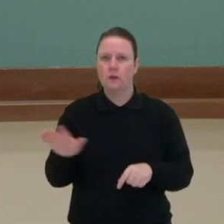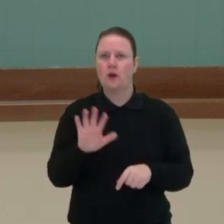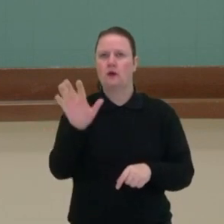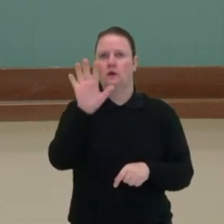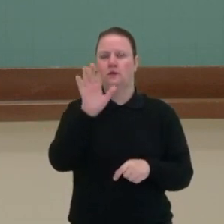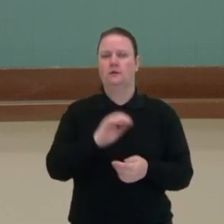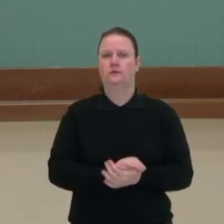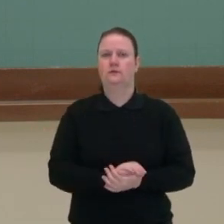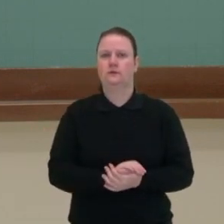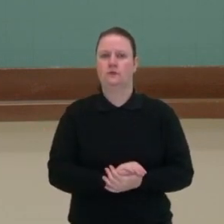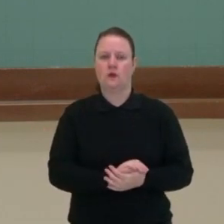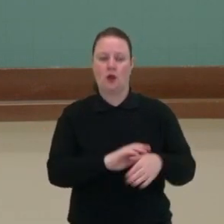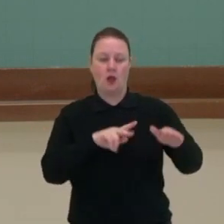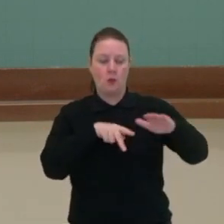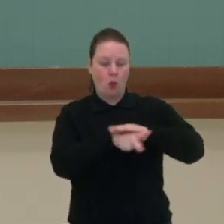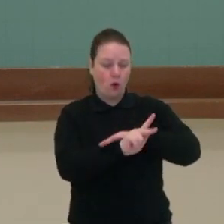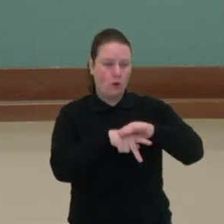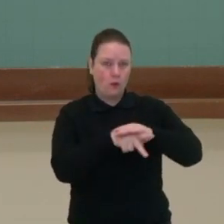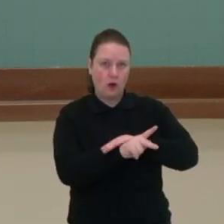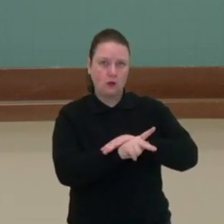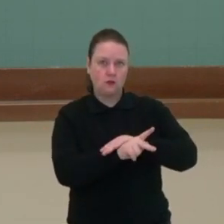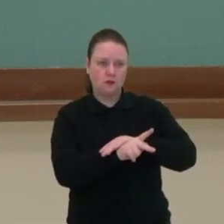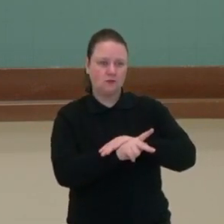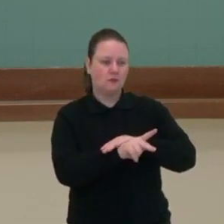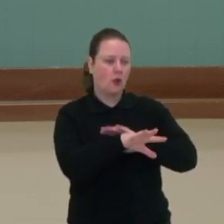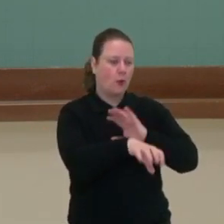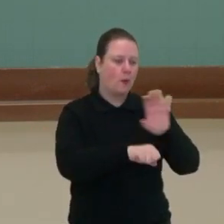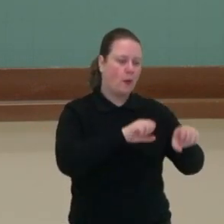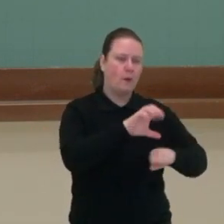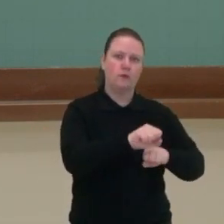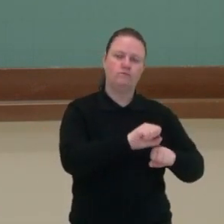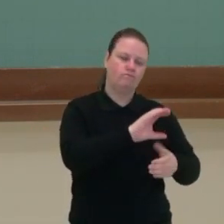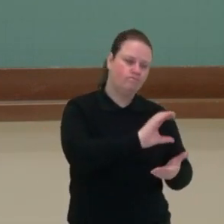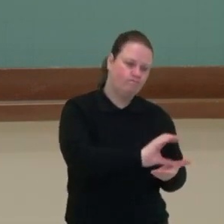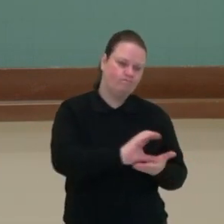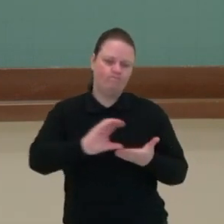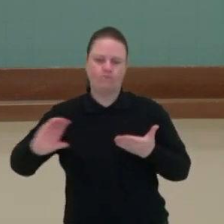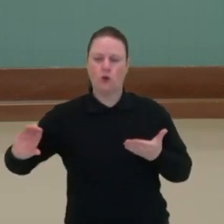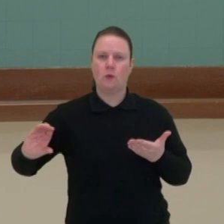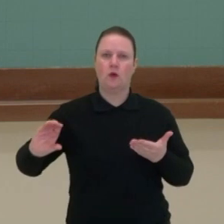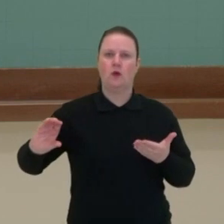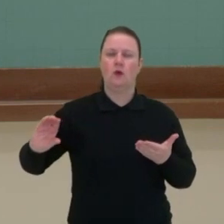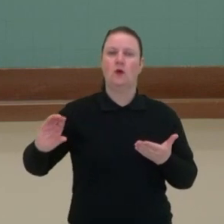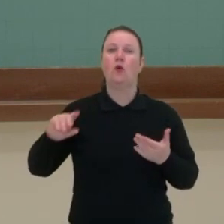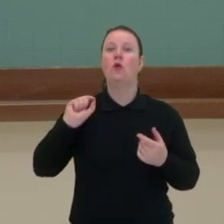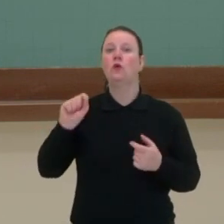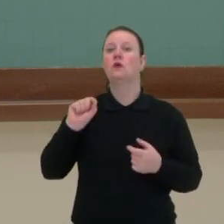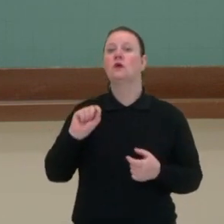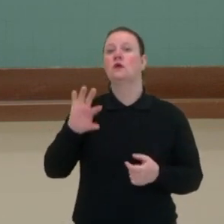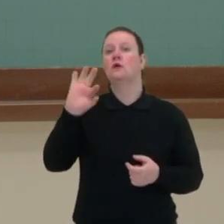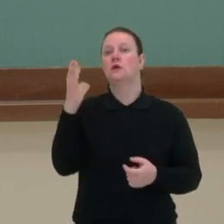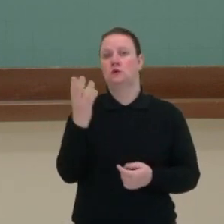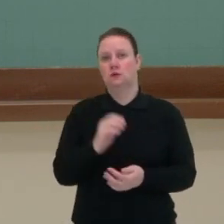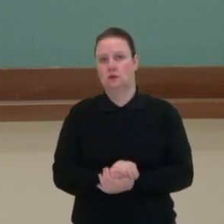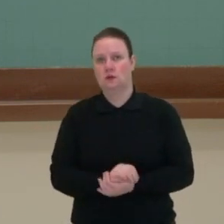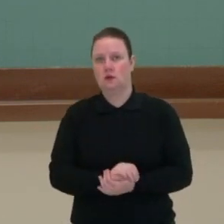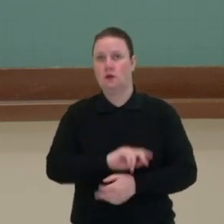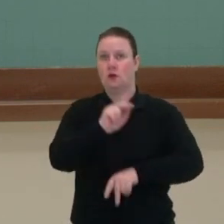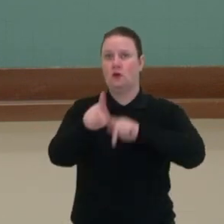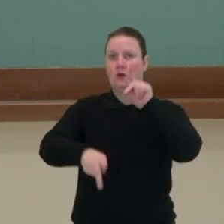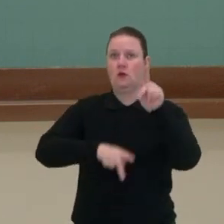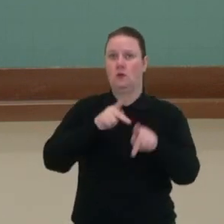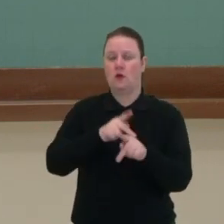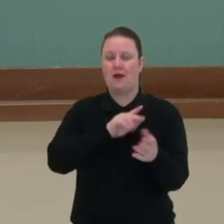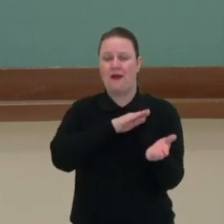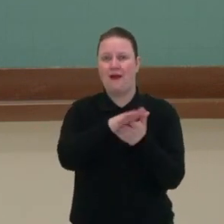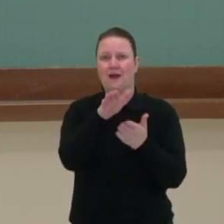de poupança e ainda de aumentar os juros para reduzir o consumo, tem a ideia de reduzir a inflação. Então, que o povo gastasse menos